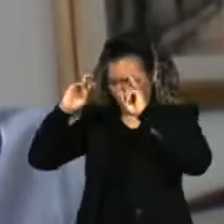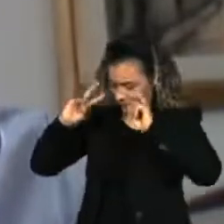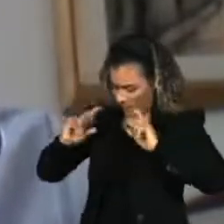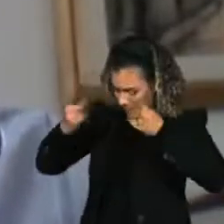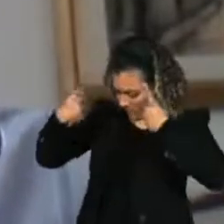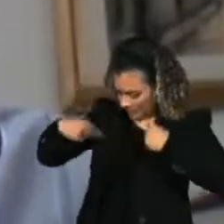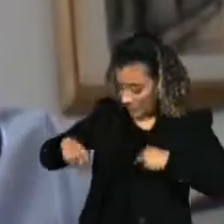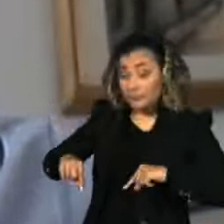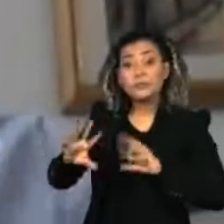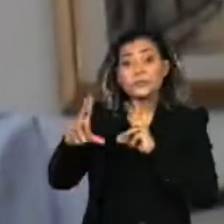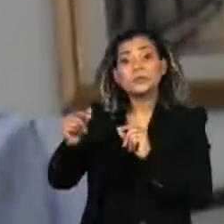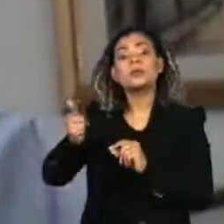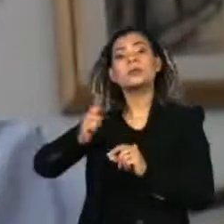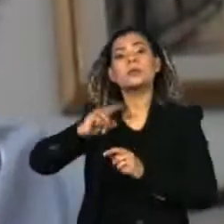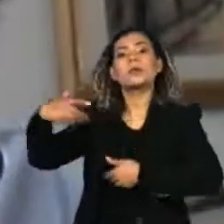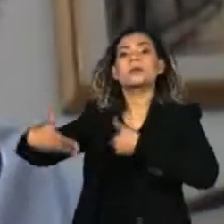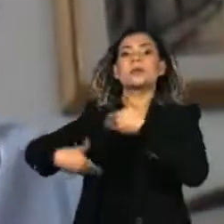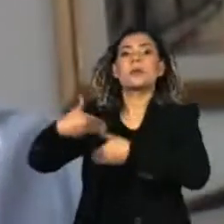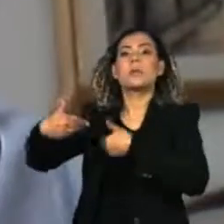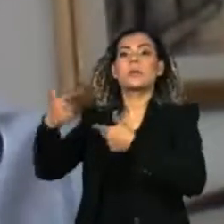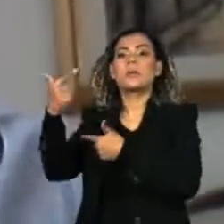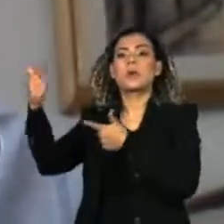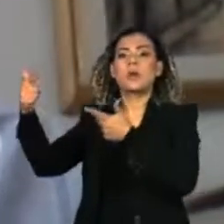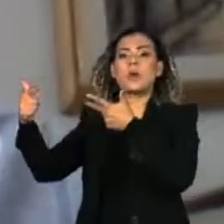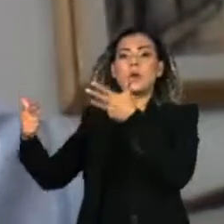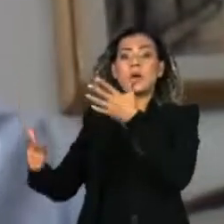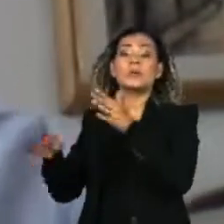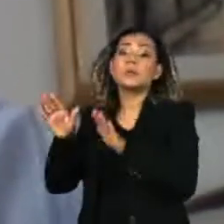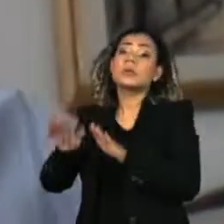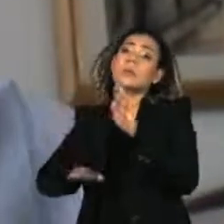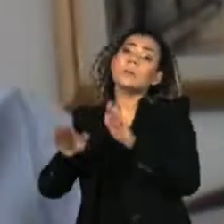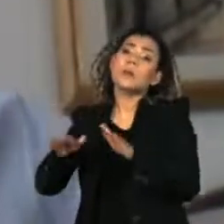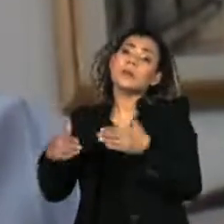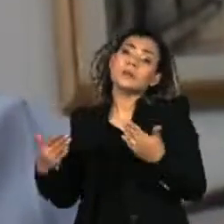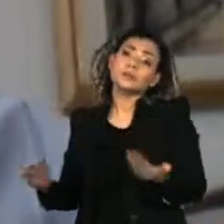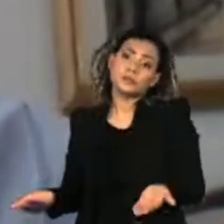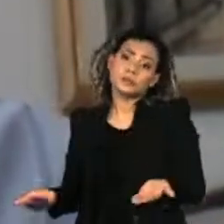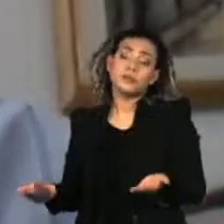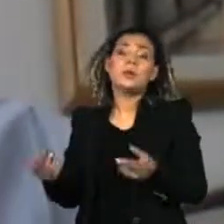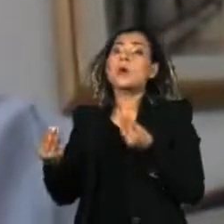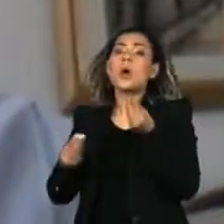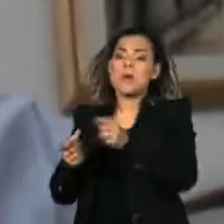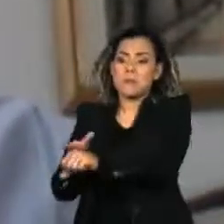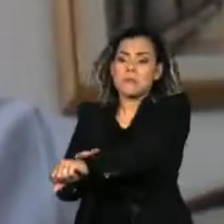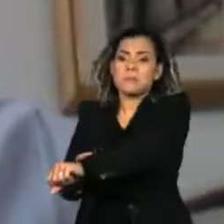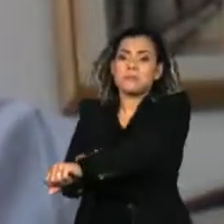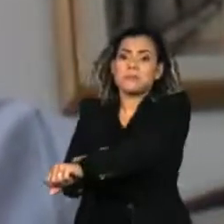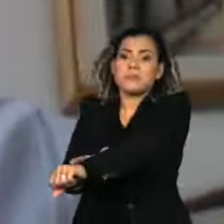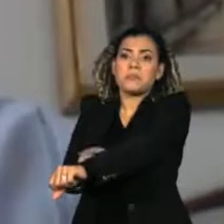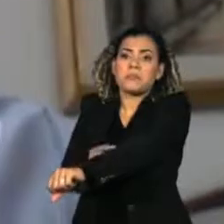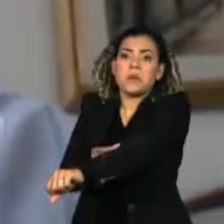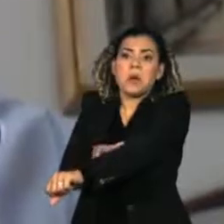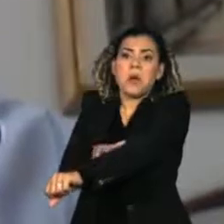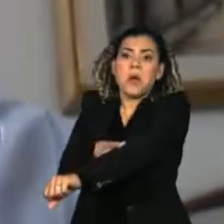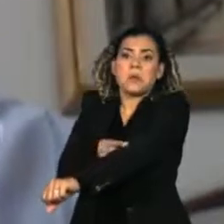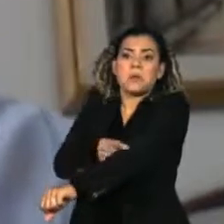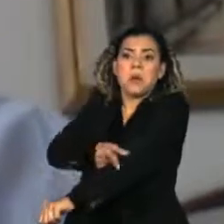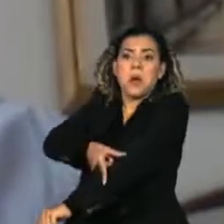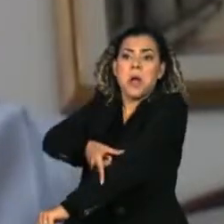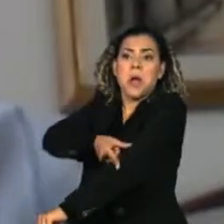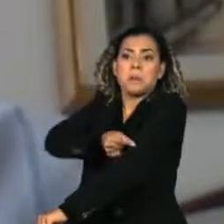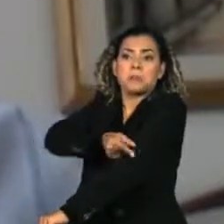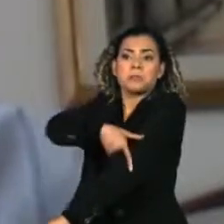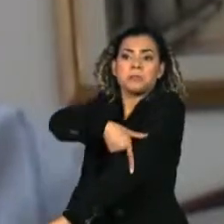diversas opções terapêuticas dependendo da extensão que é comprometida. Então,